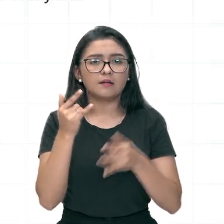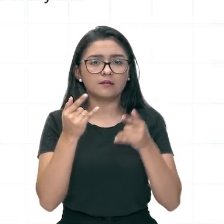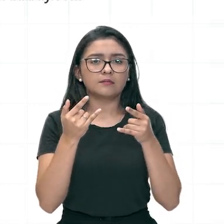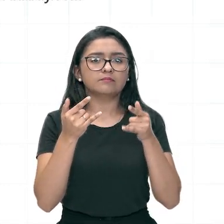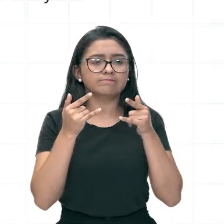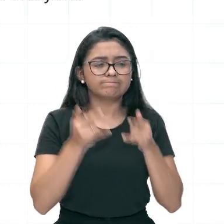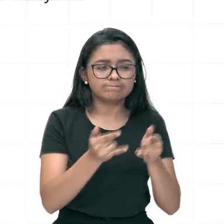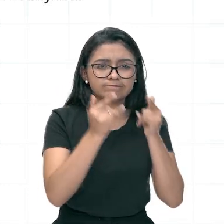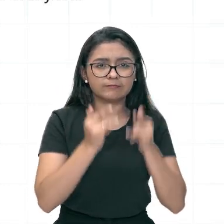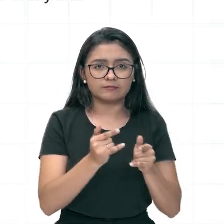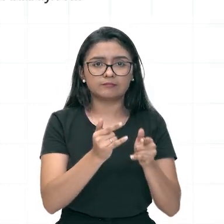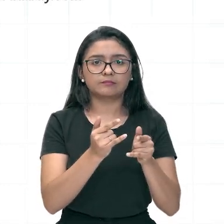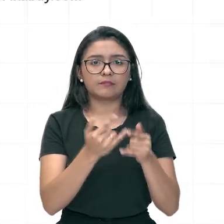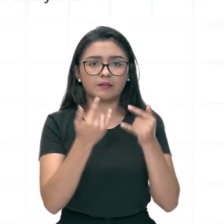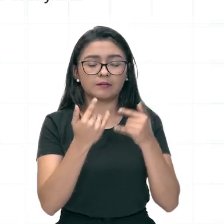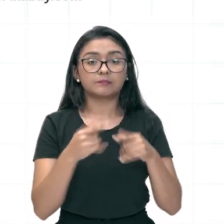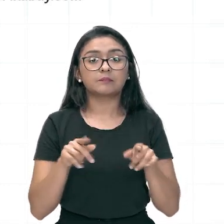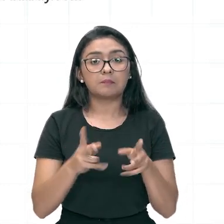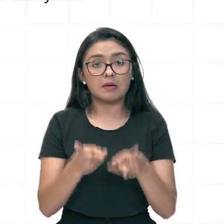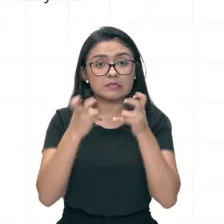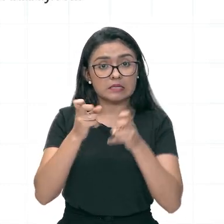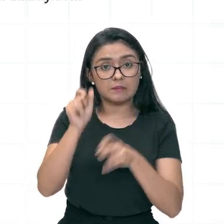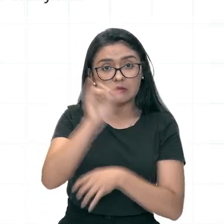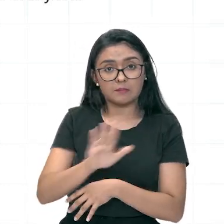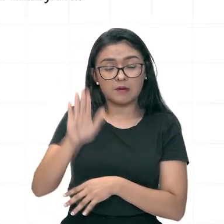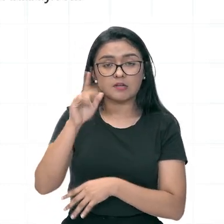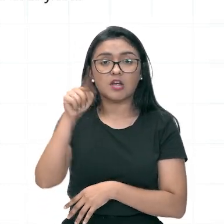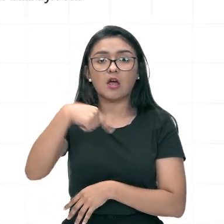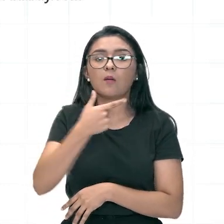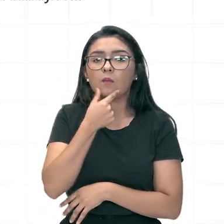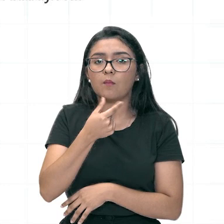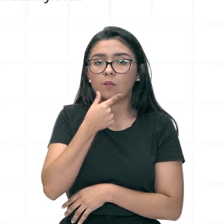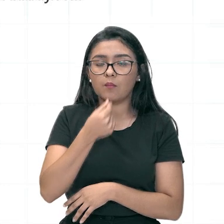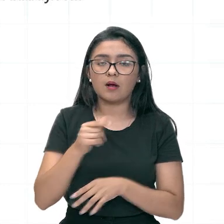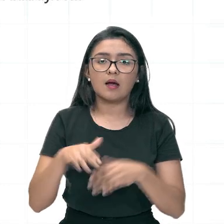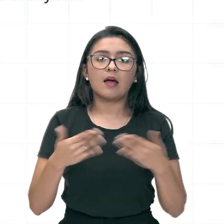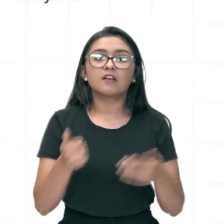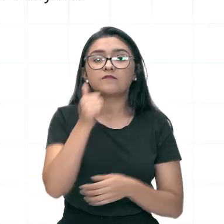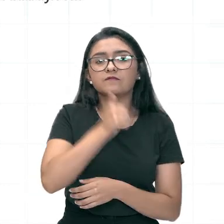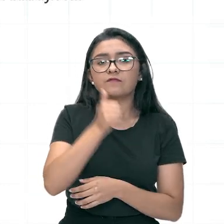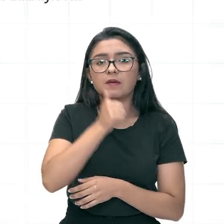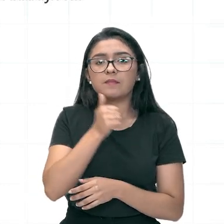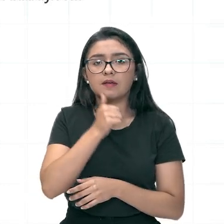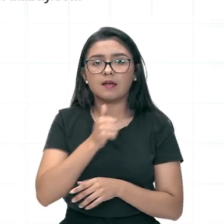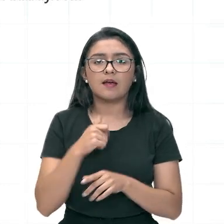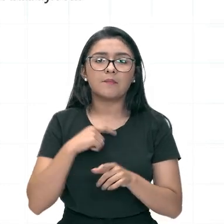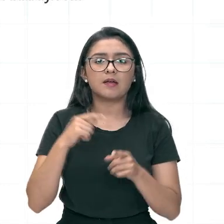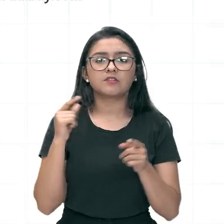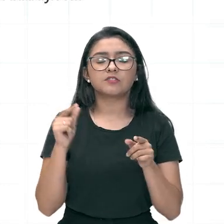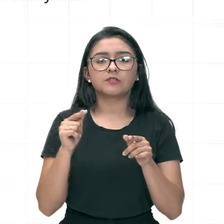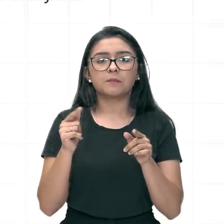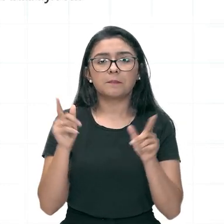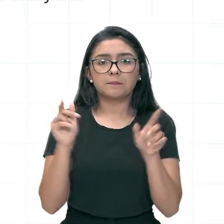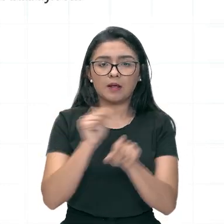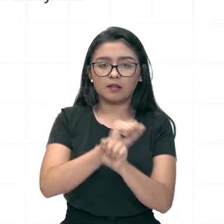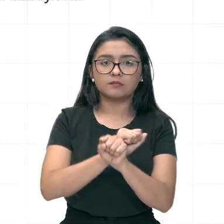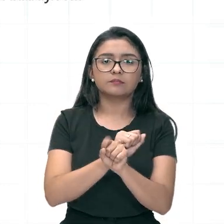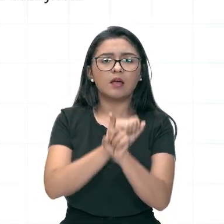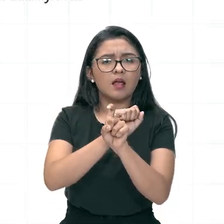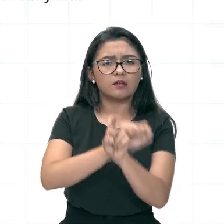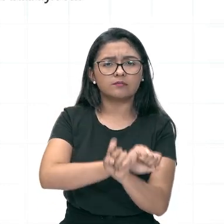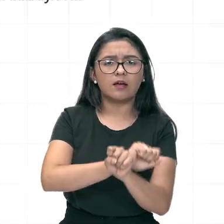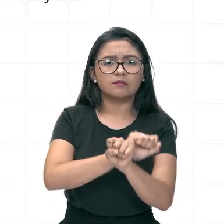fêmea. Aí você está visualizando na imagem, é um macho. As fêmeas geralmente elas são menores, têm uma cor mais cinza. Então ele abre aí essa cauda